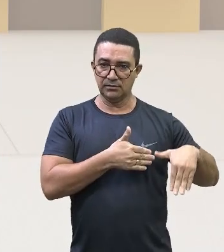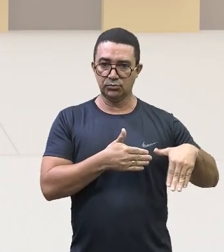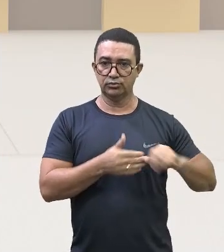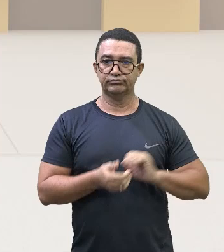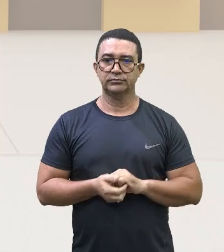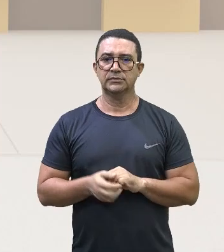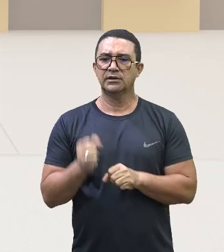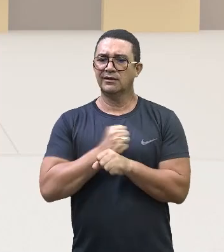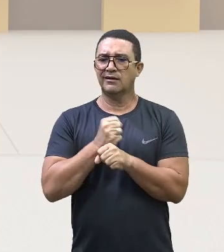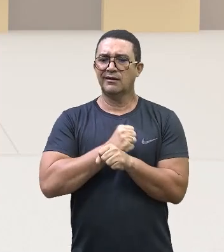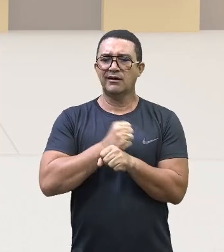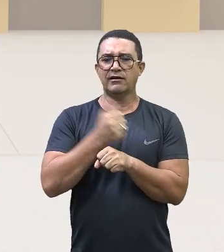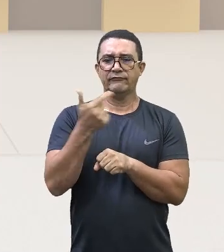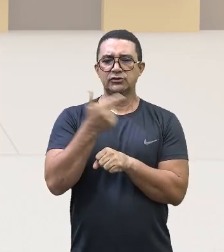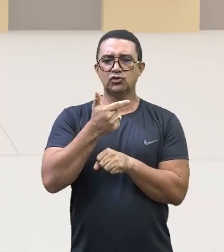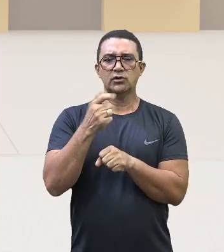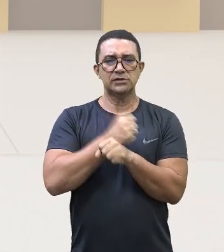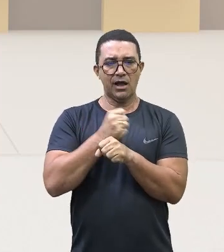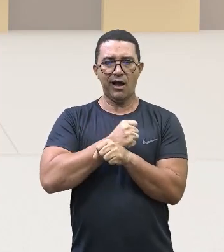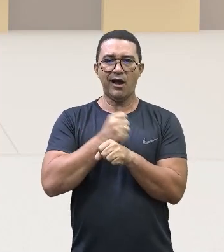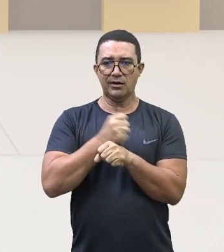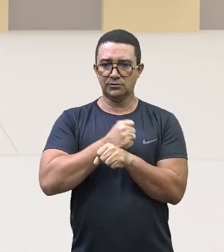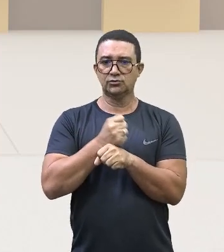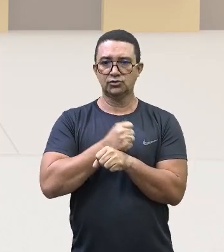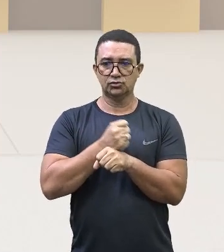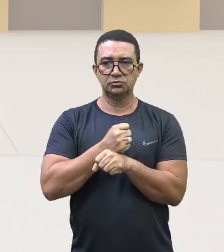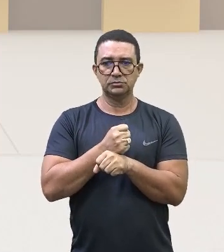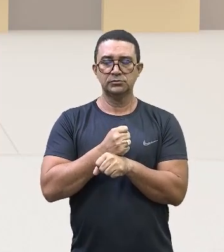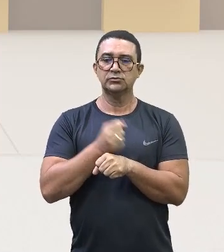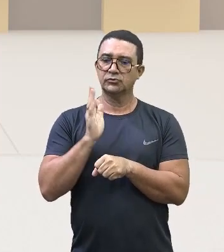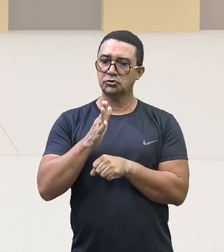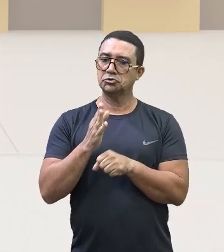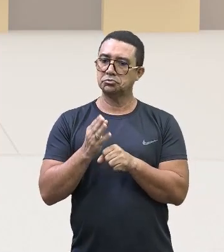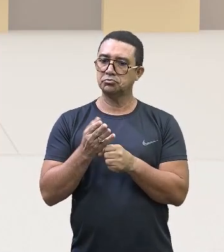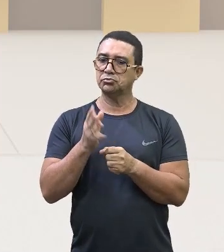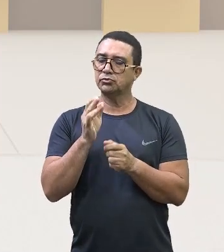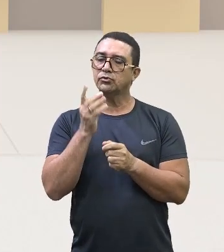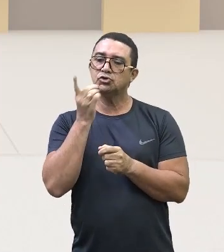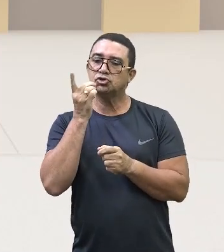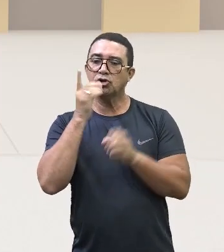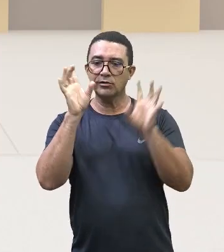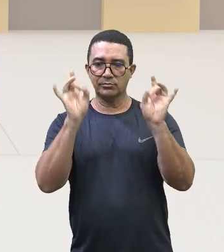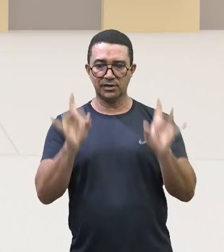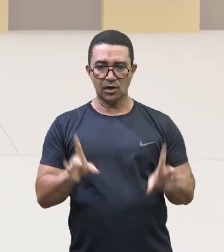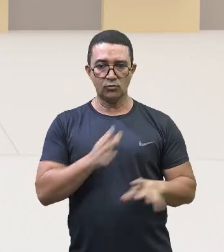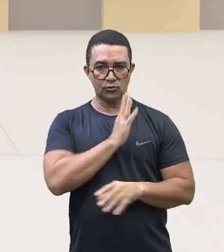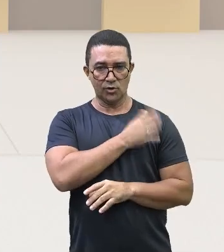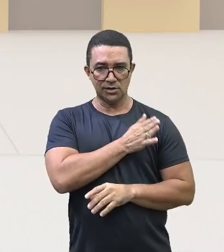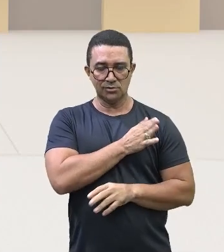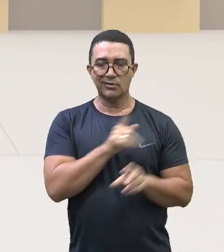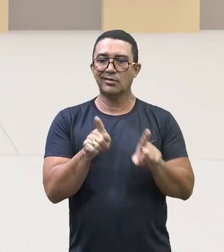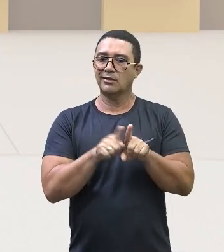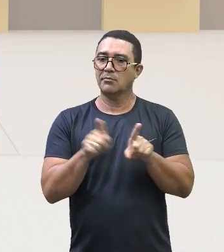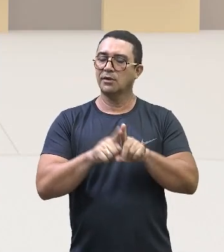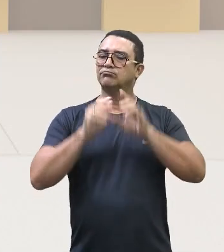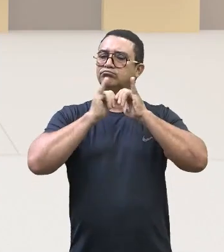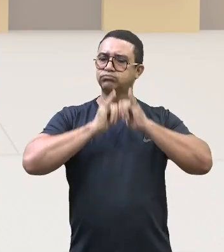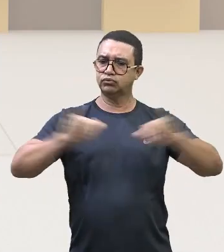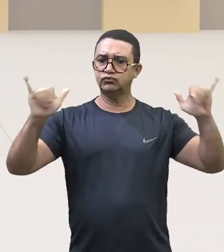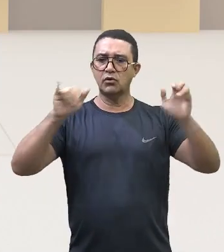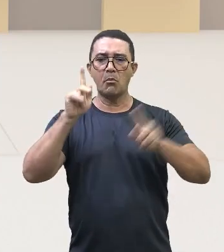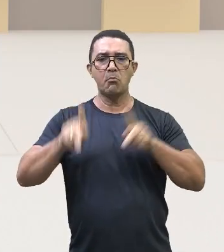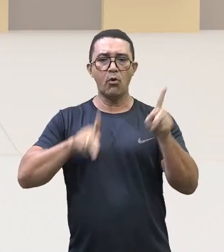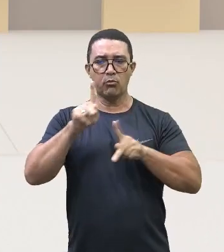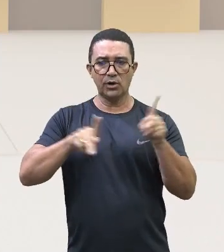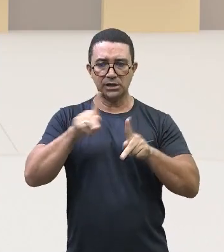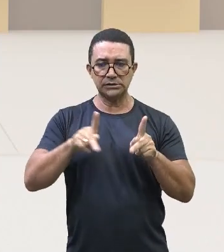22 anos pela Federação Mundial do Coração, ou seja, também é um alerta para a população, ele tem